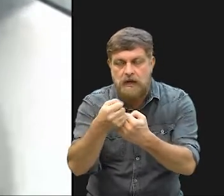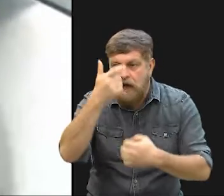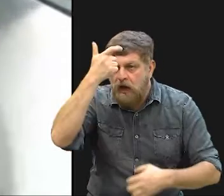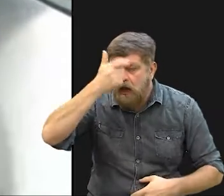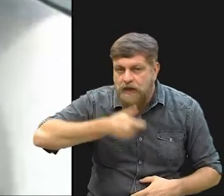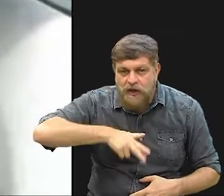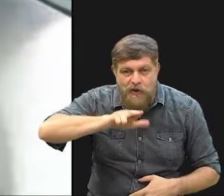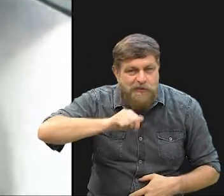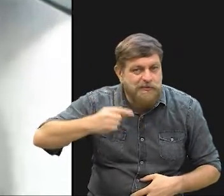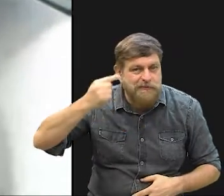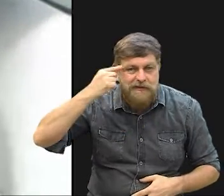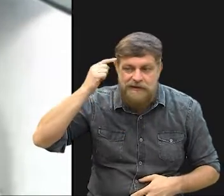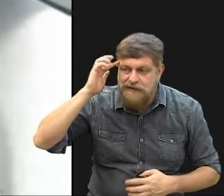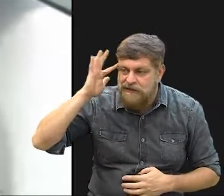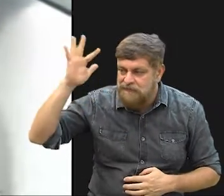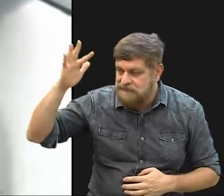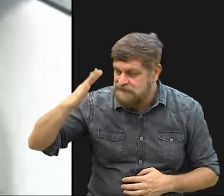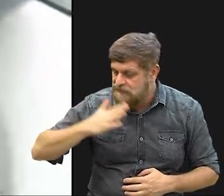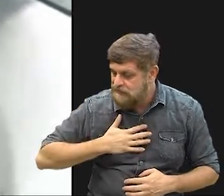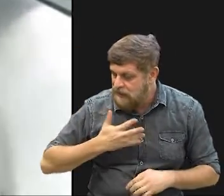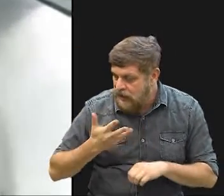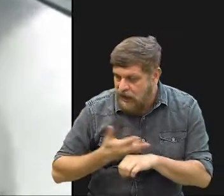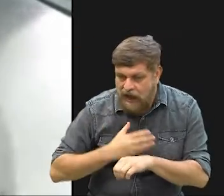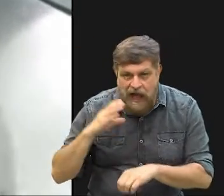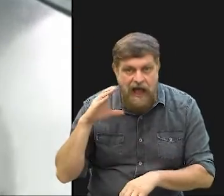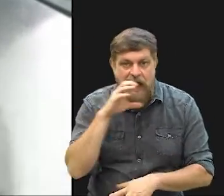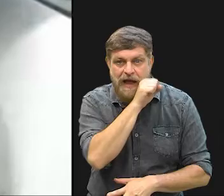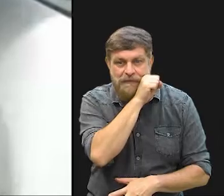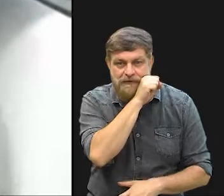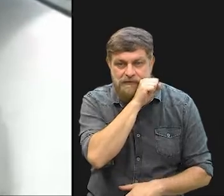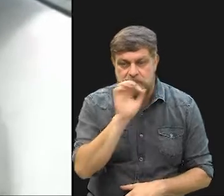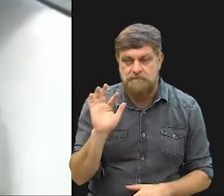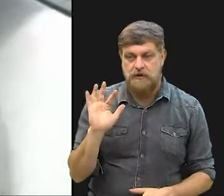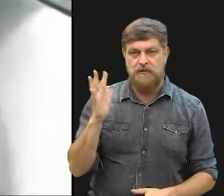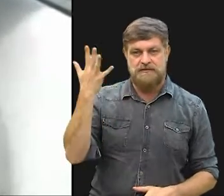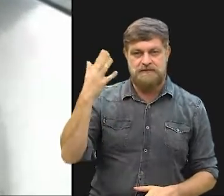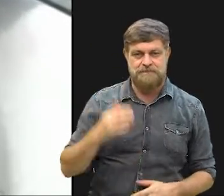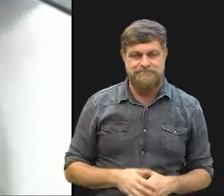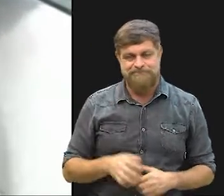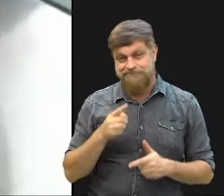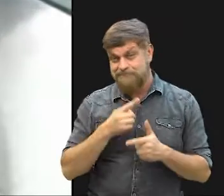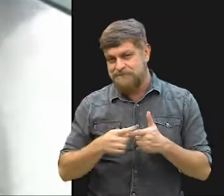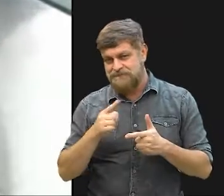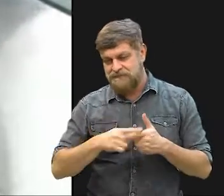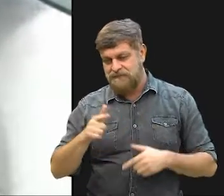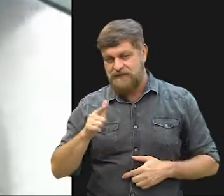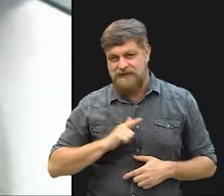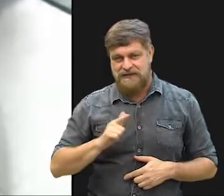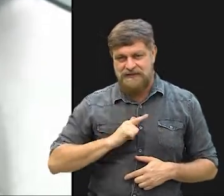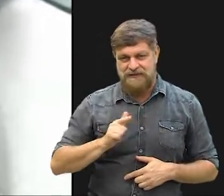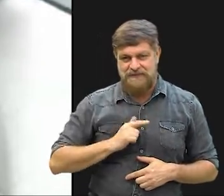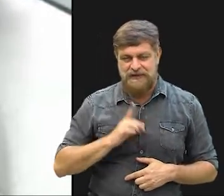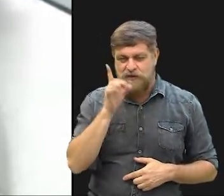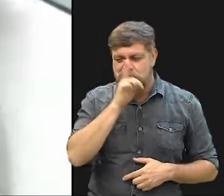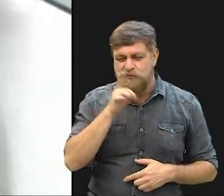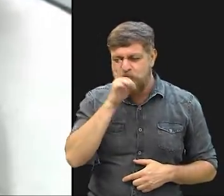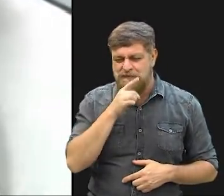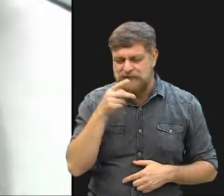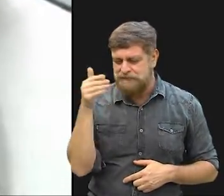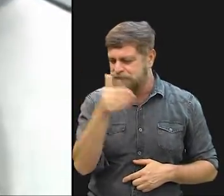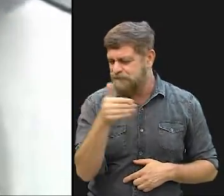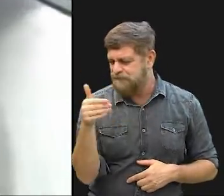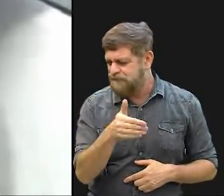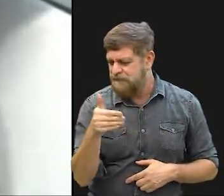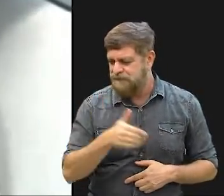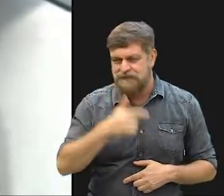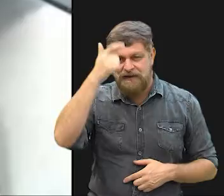nunca pensei que aconteceria tão rápido. Mas eu tenho um problema. Eu gosto de jogo todo domingo, né? Então eu digo que eu